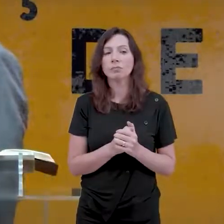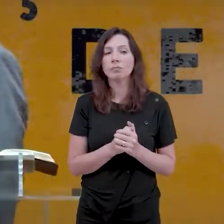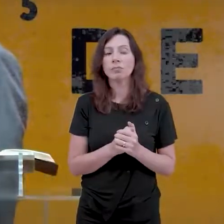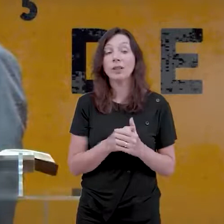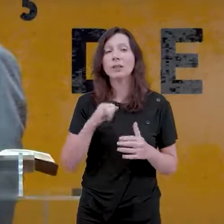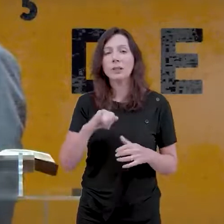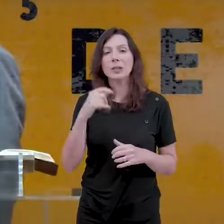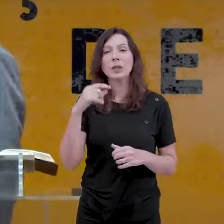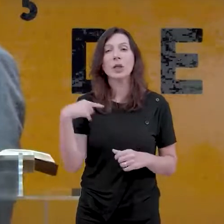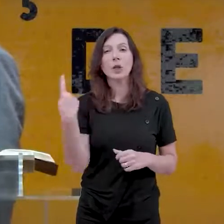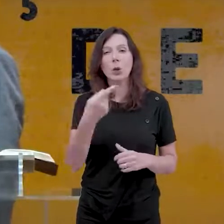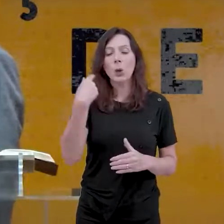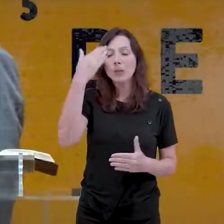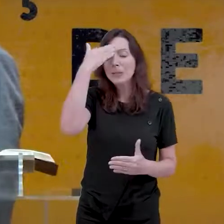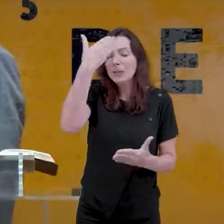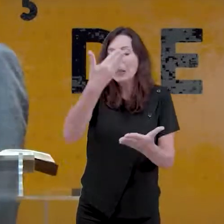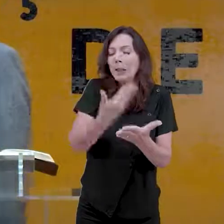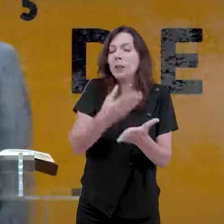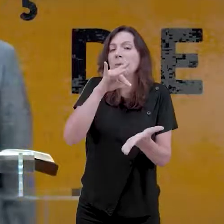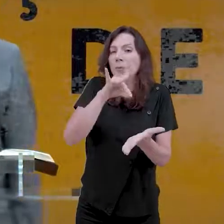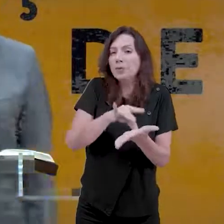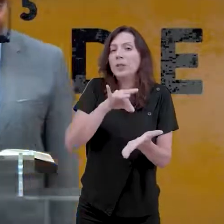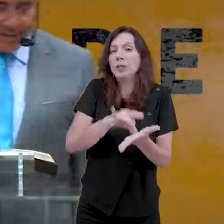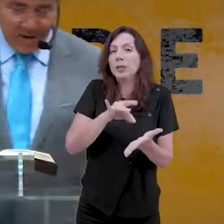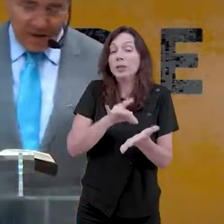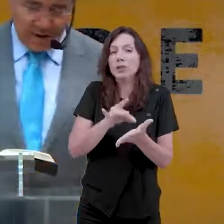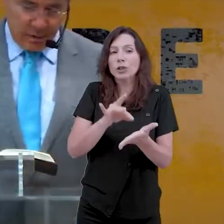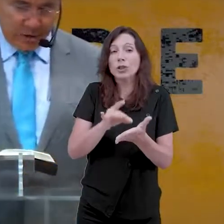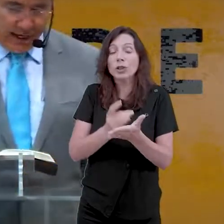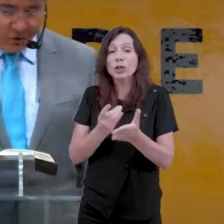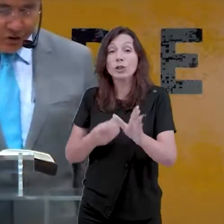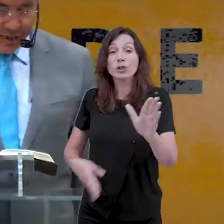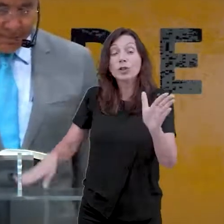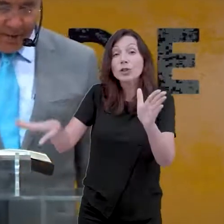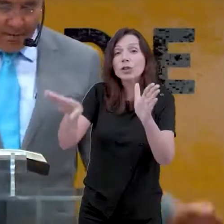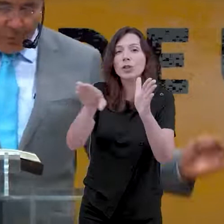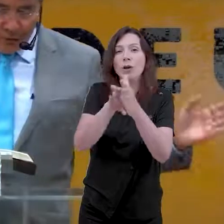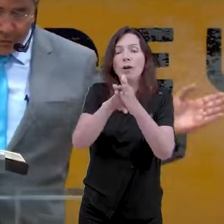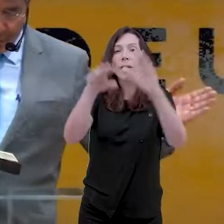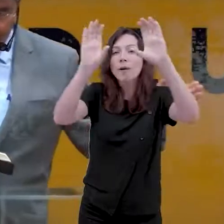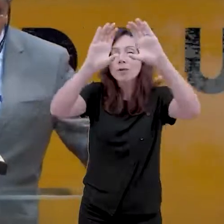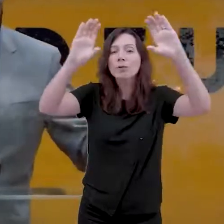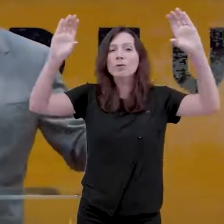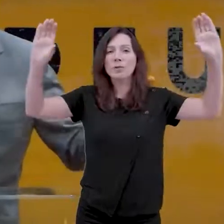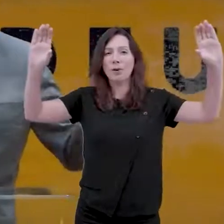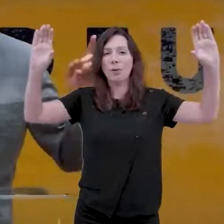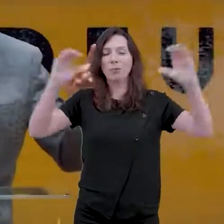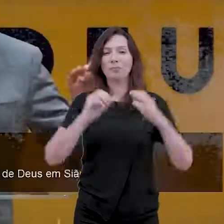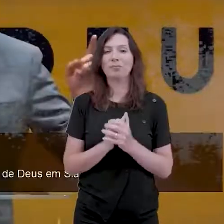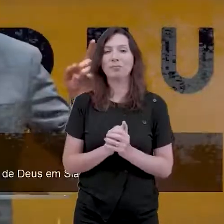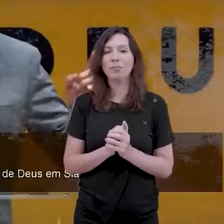chegada. Olha o finalzinho do versículo 6, finalzinho do versículo 7. Vão indo de força em